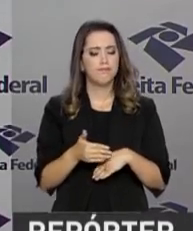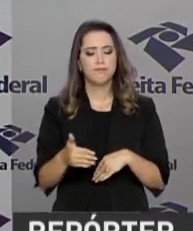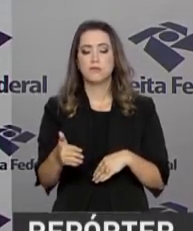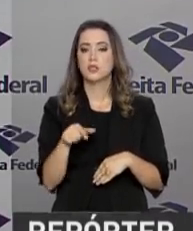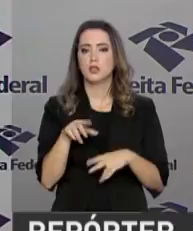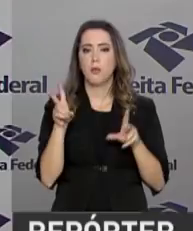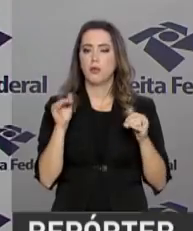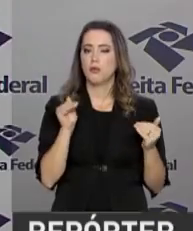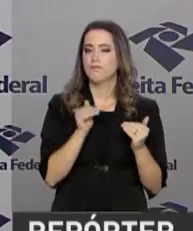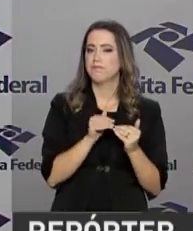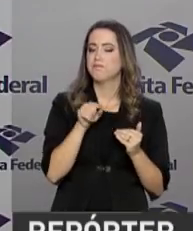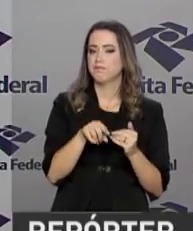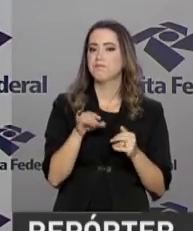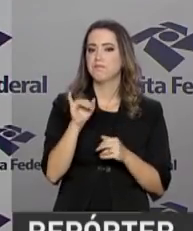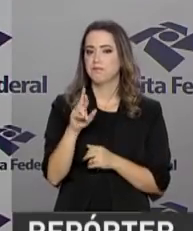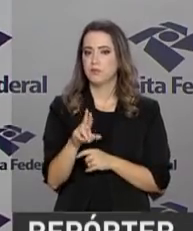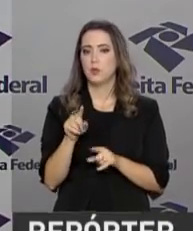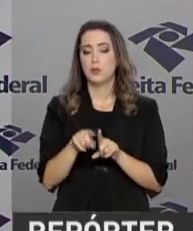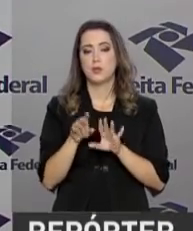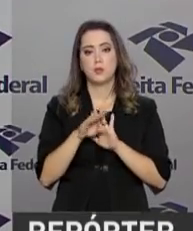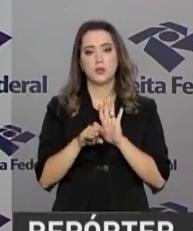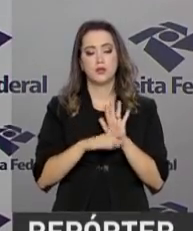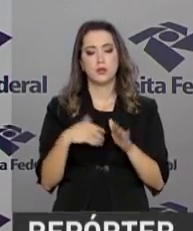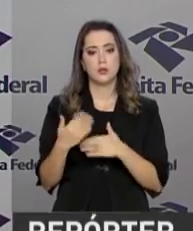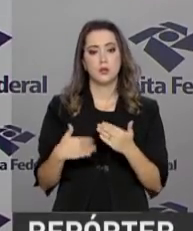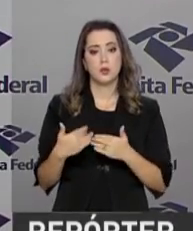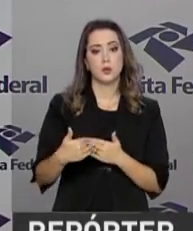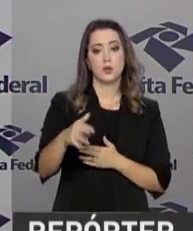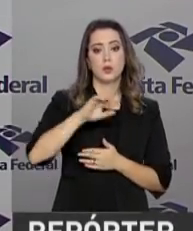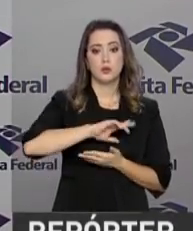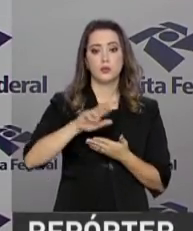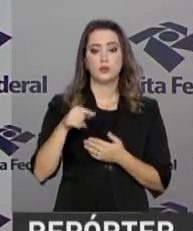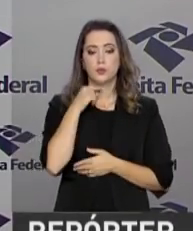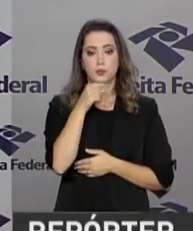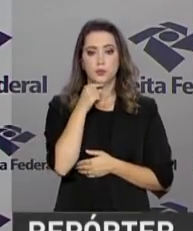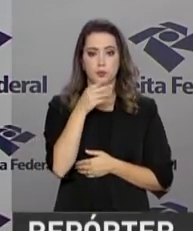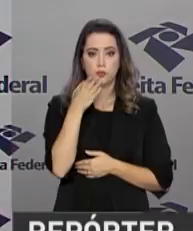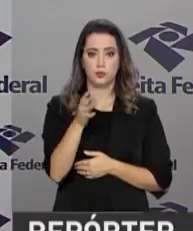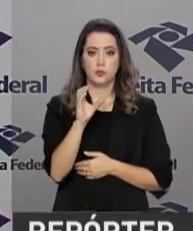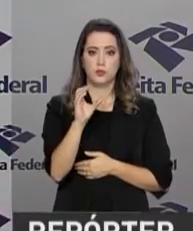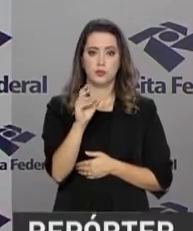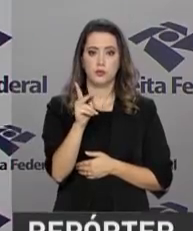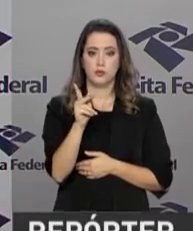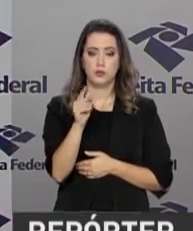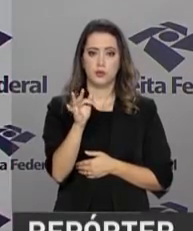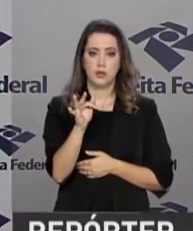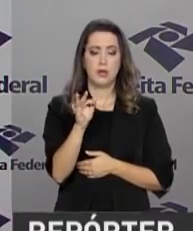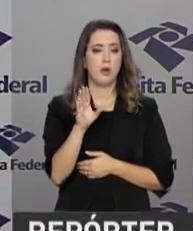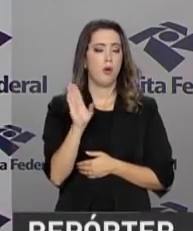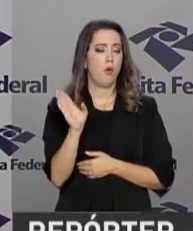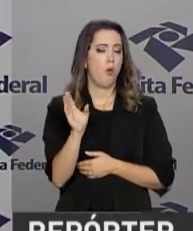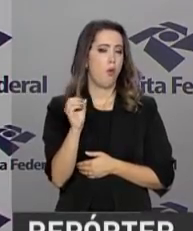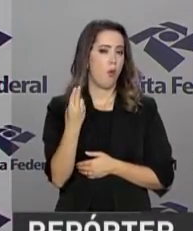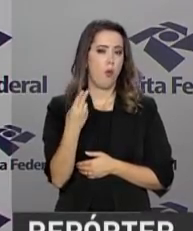Mas este projeto é um projeto permanente. Então, das mais diversas dúvidas, como as relacionadas ao CPF, ao microempreendedor